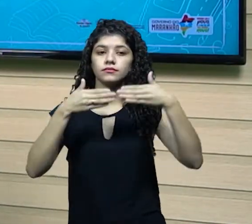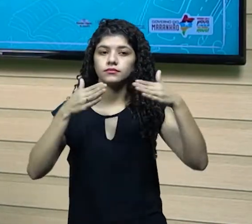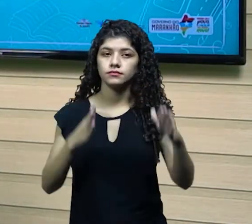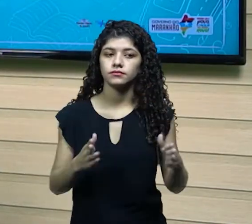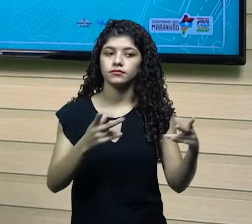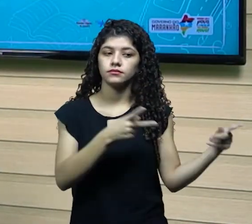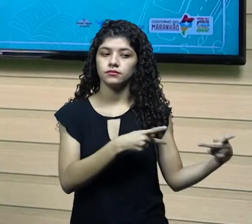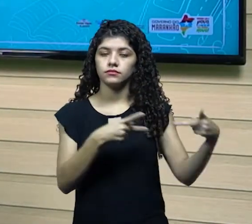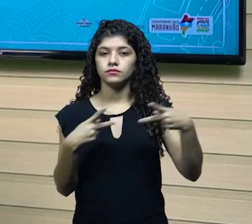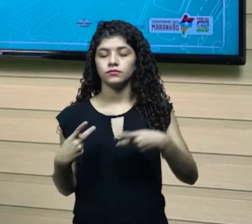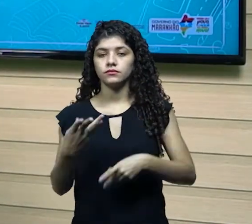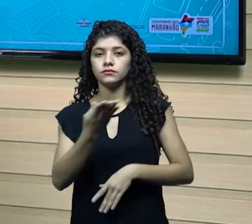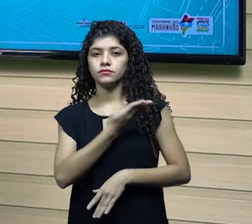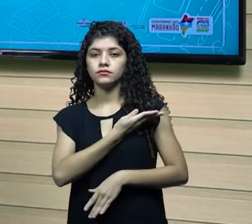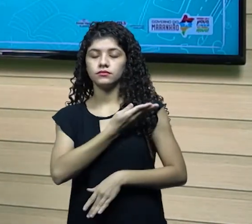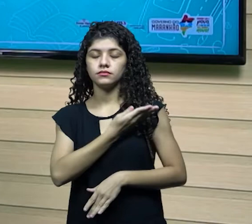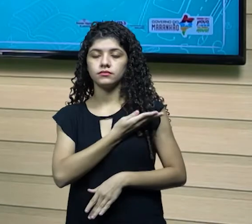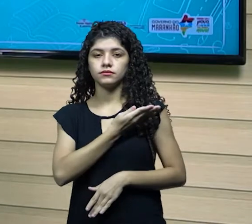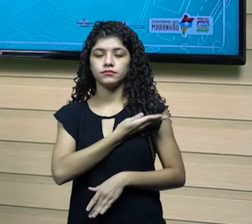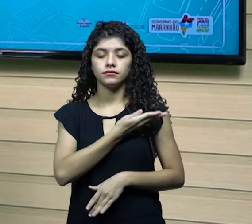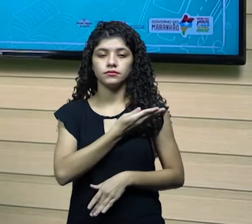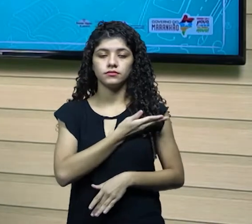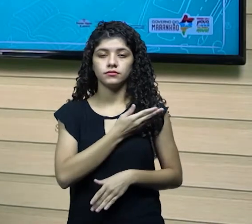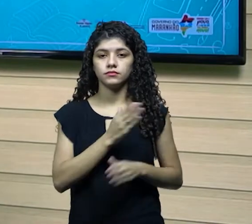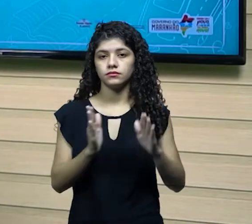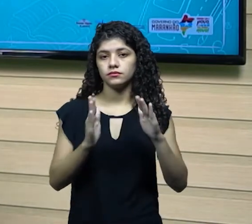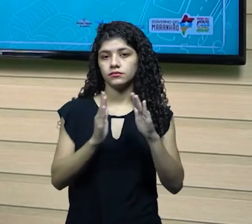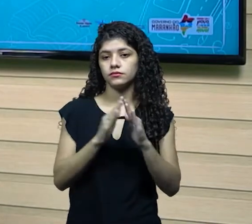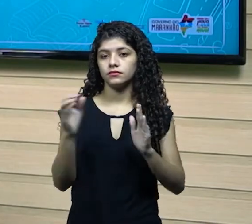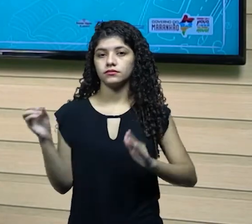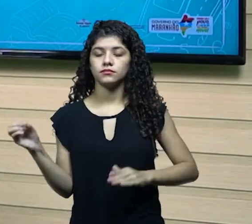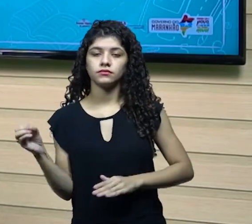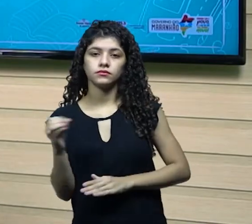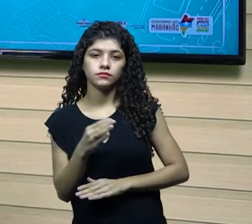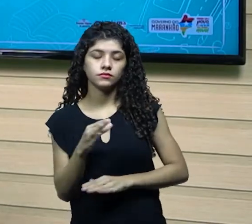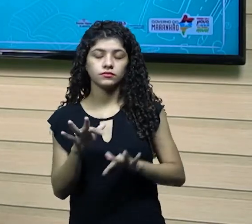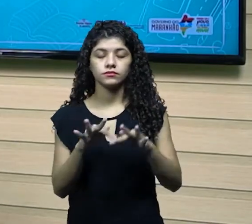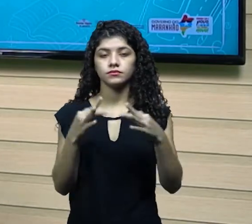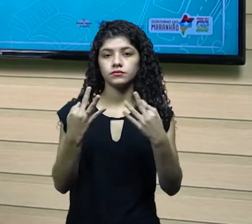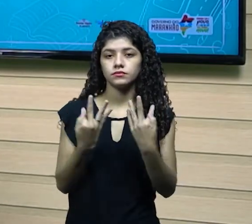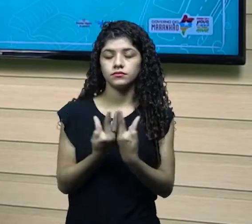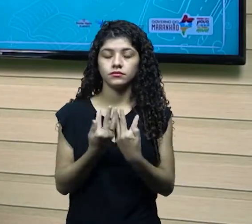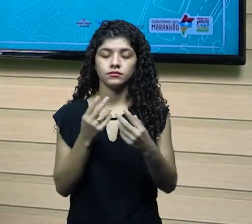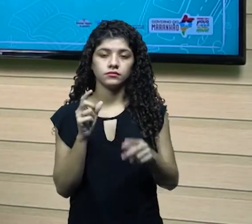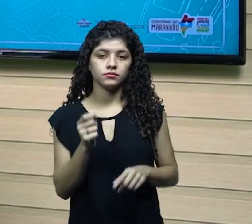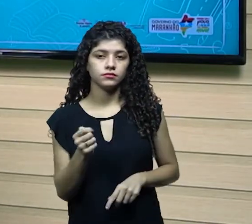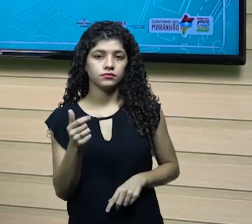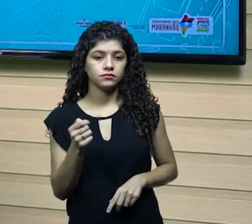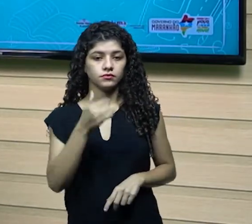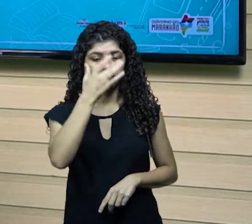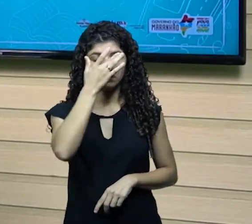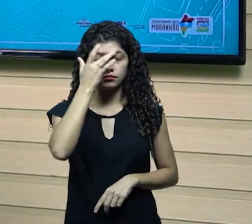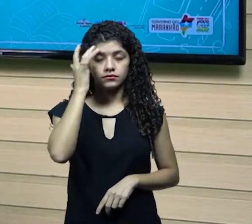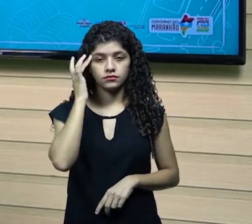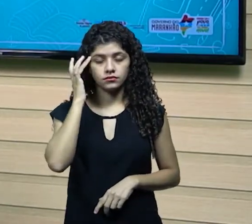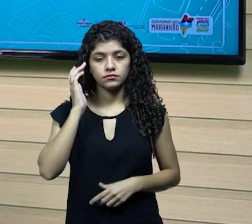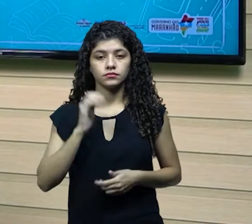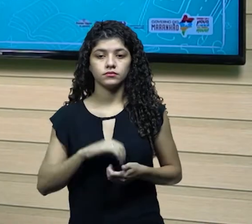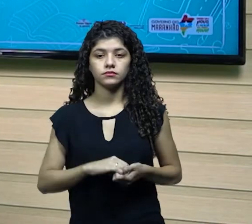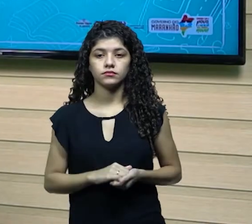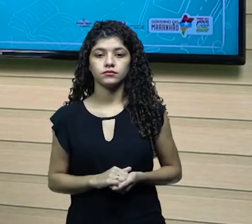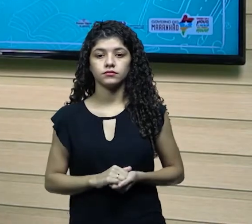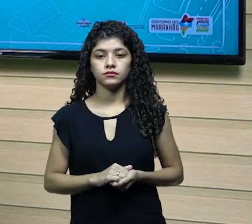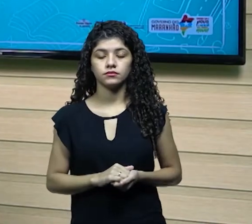House é mais é uma Fi trião ele queria abre as portas de casa para receber numa na nova casa